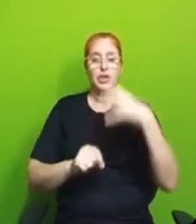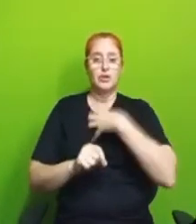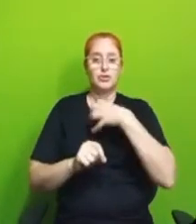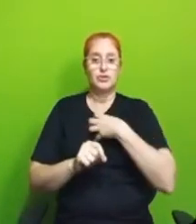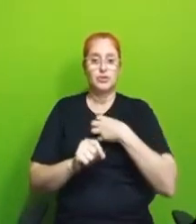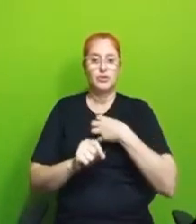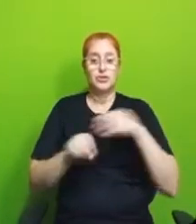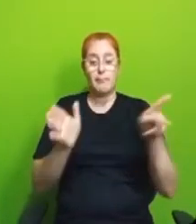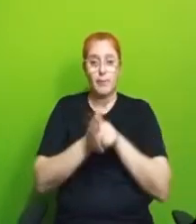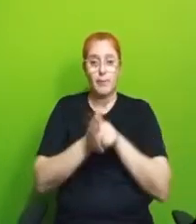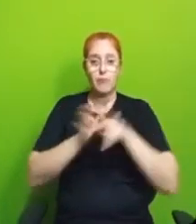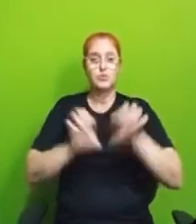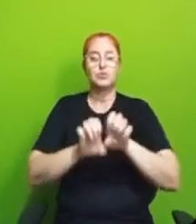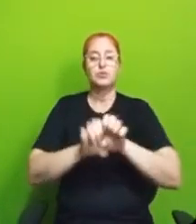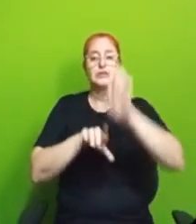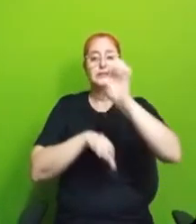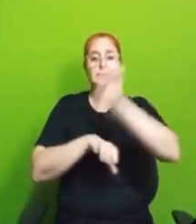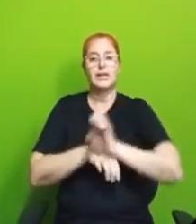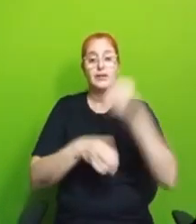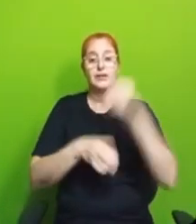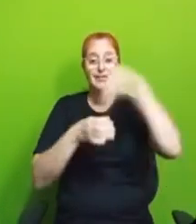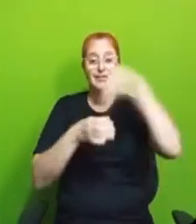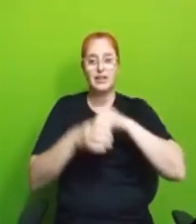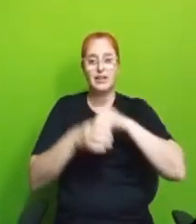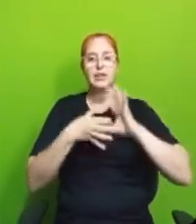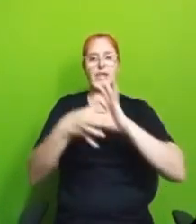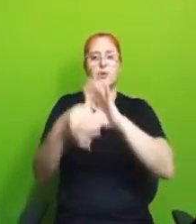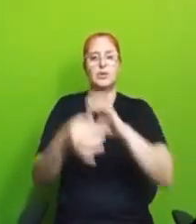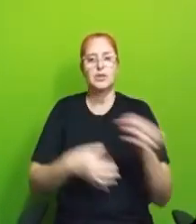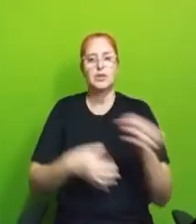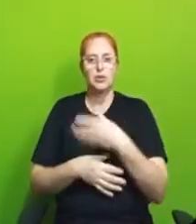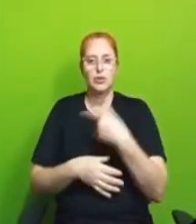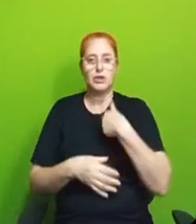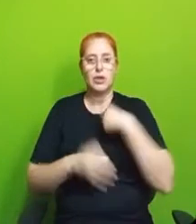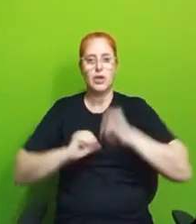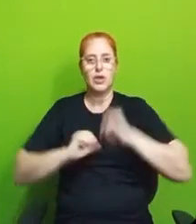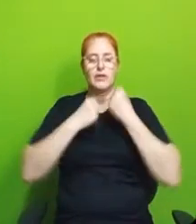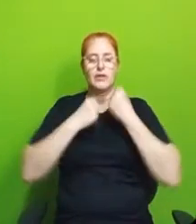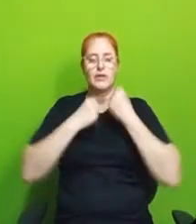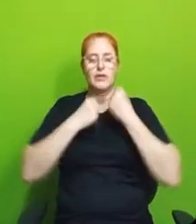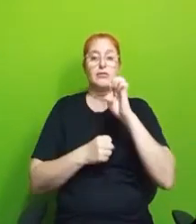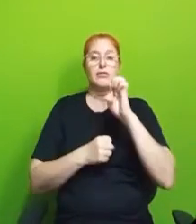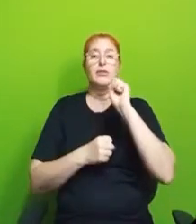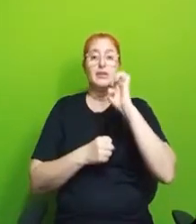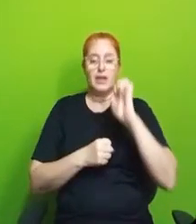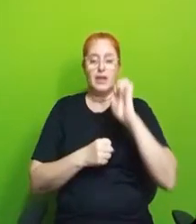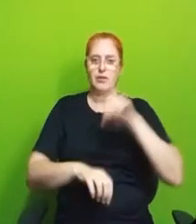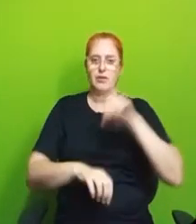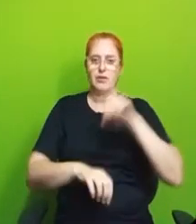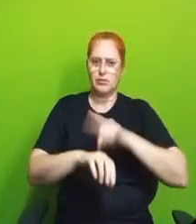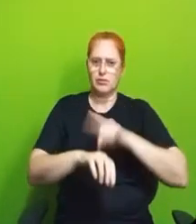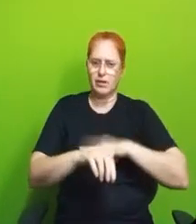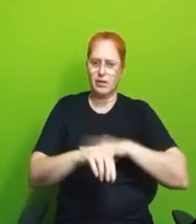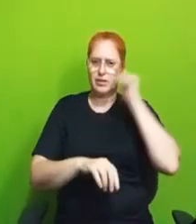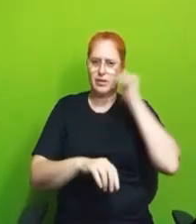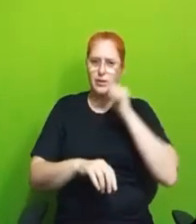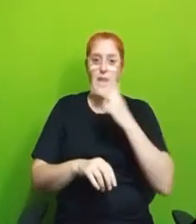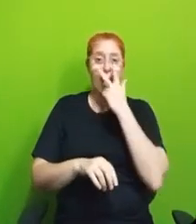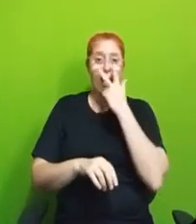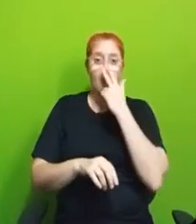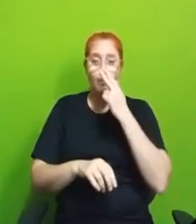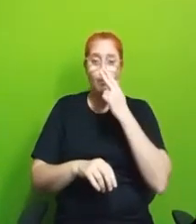nesse contexto. E revelam isso que eu defendo como tese, que o tempo das mulheres é fundo público. E, portanto, quando a